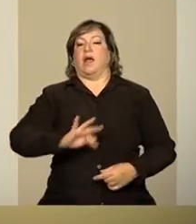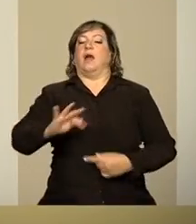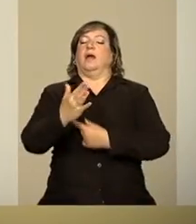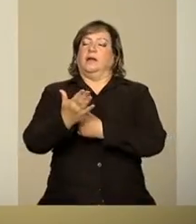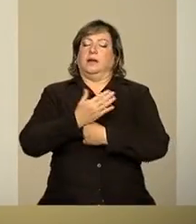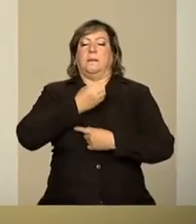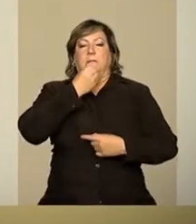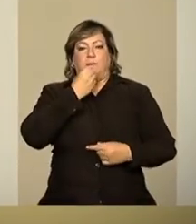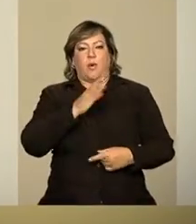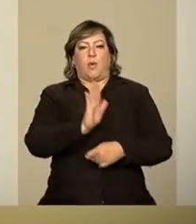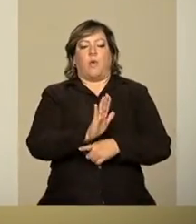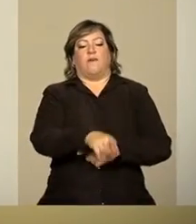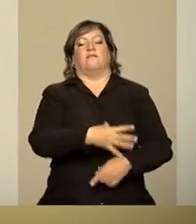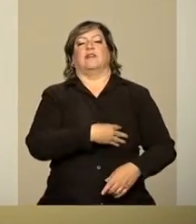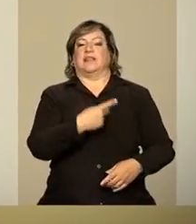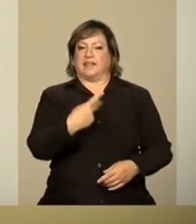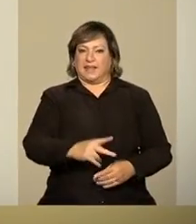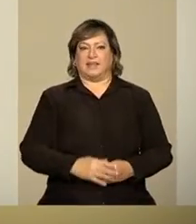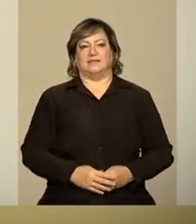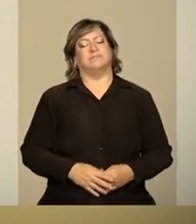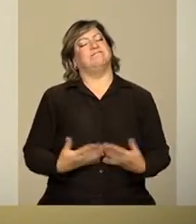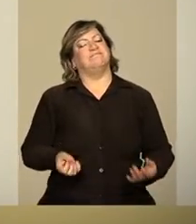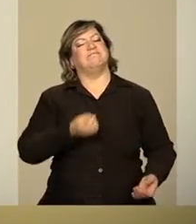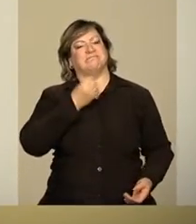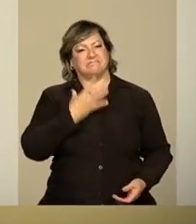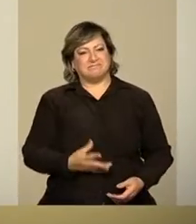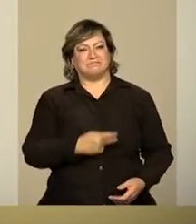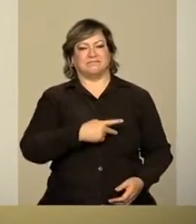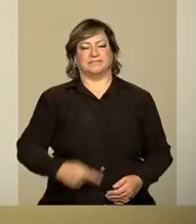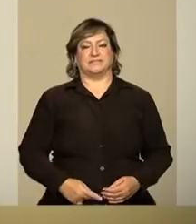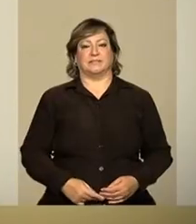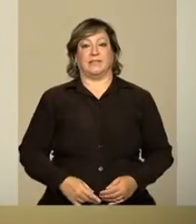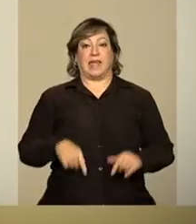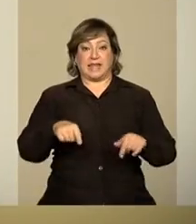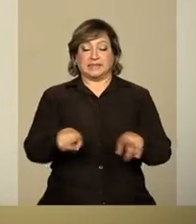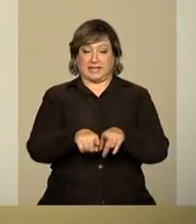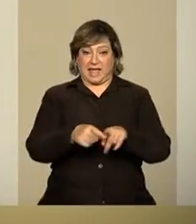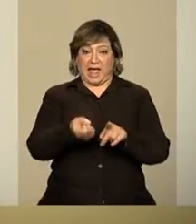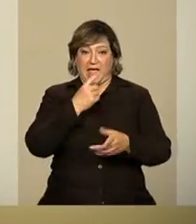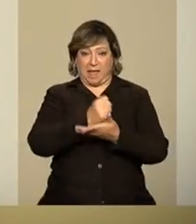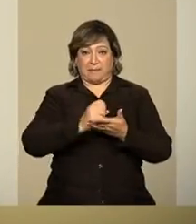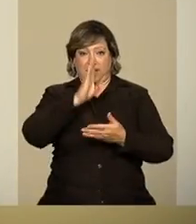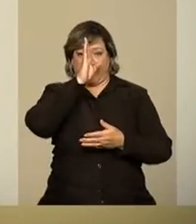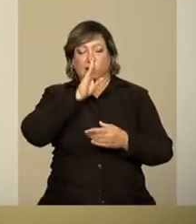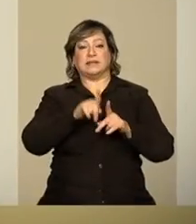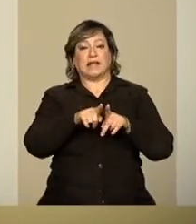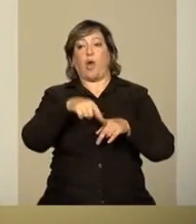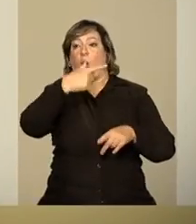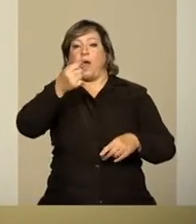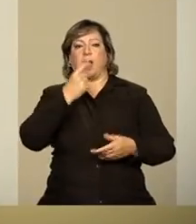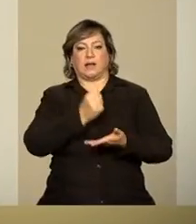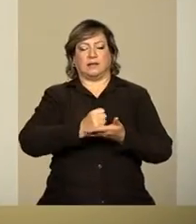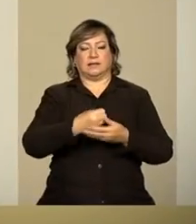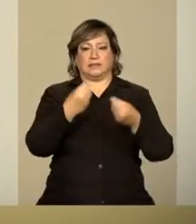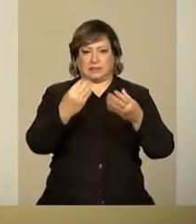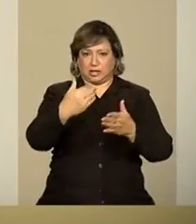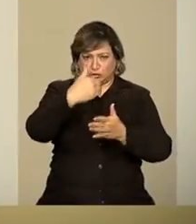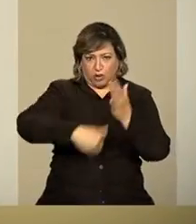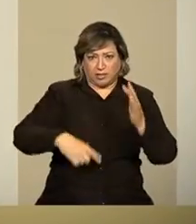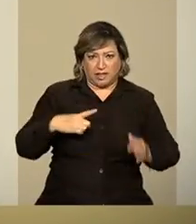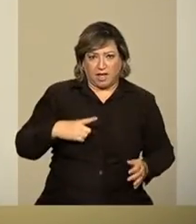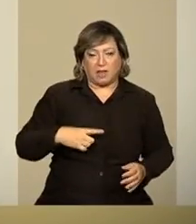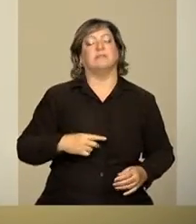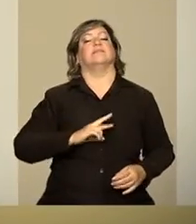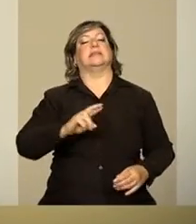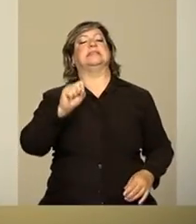do governo para cuidar do Levi e outra coisa além desses remédios gratuitos tem outros medicamentos oferecidos com desconto